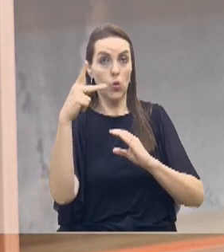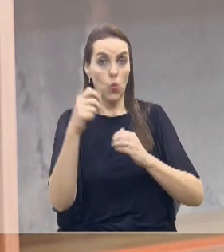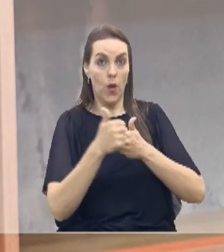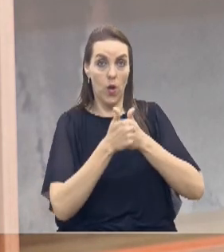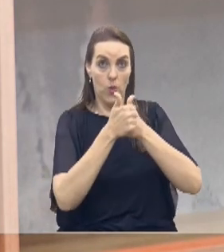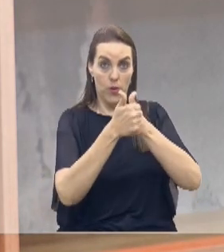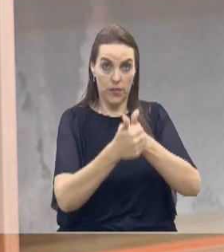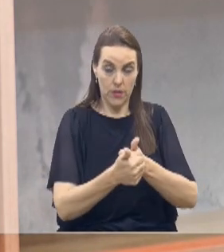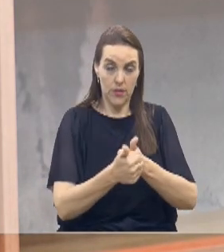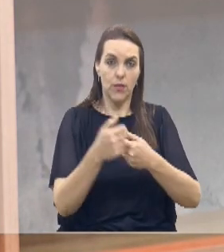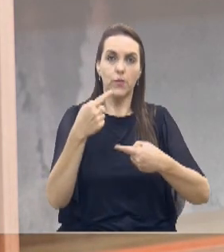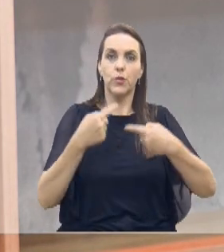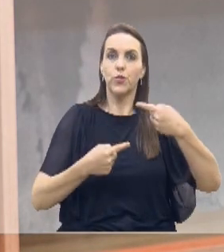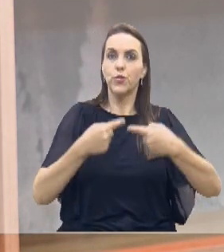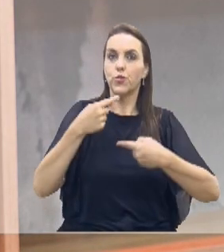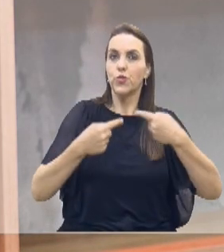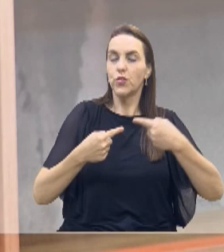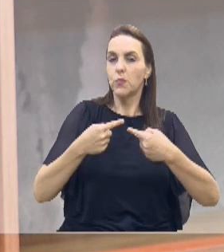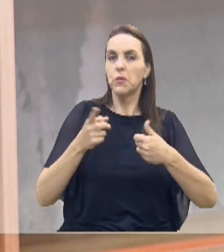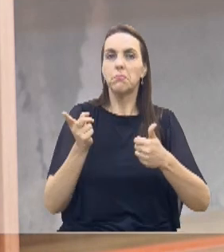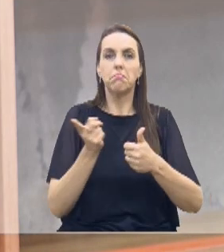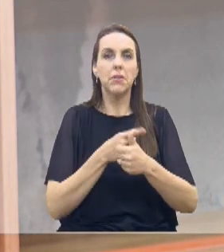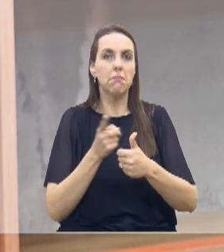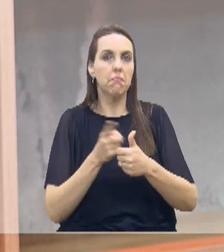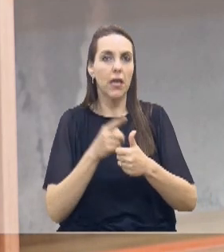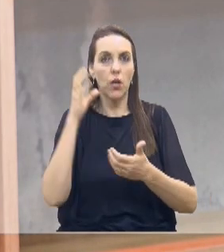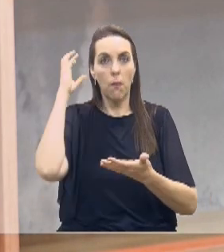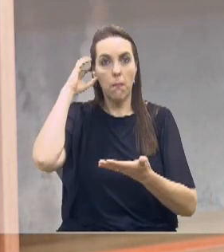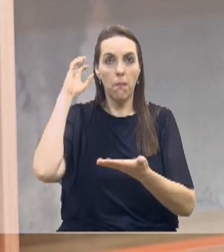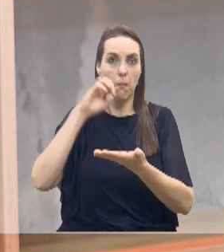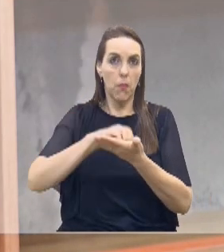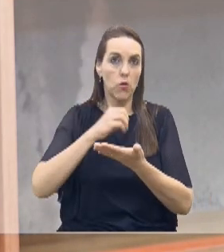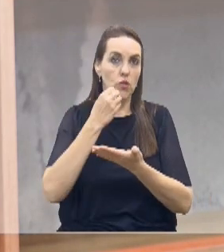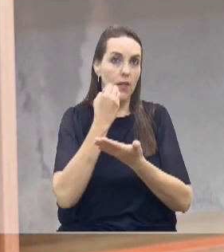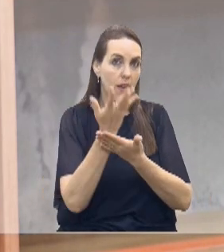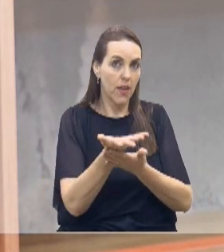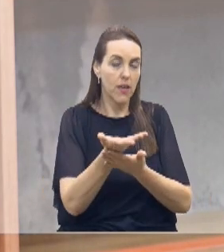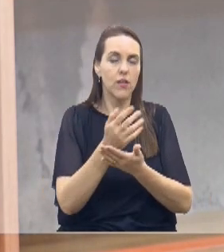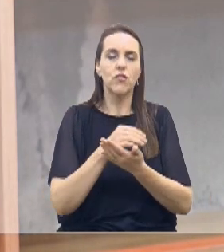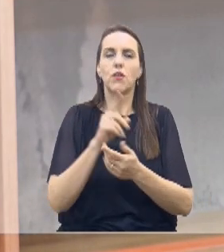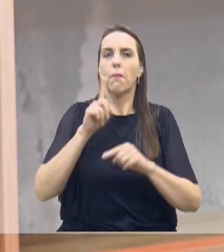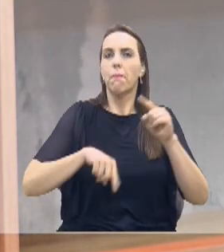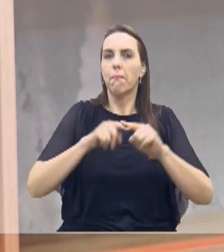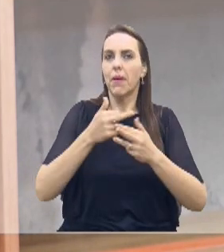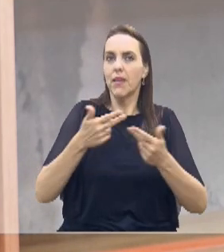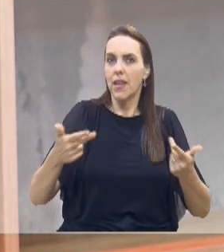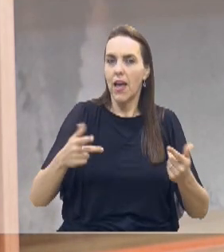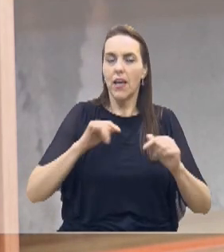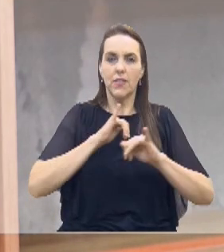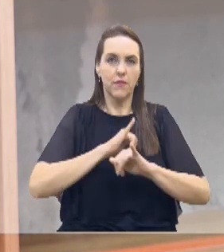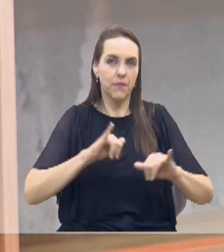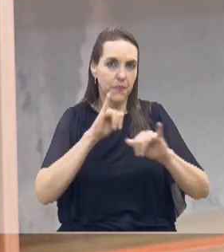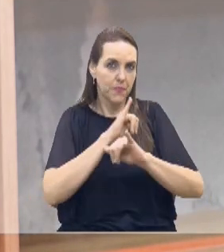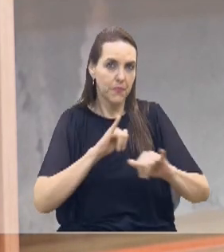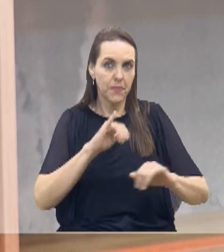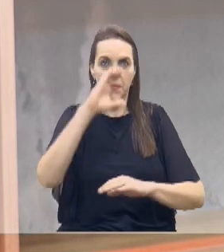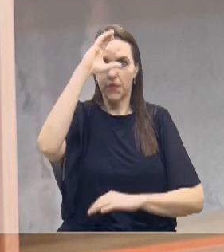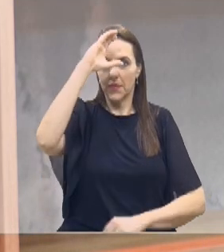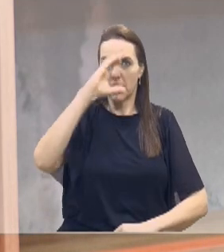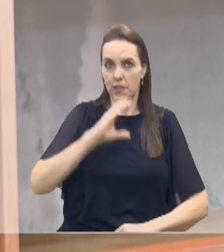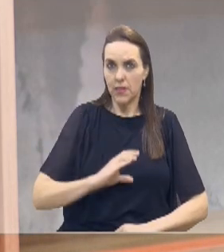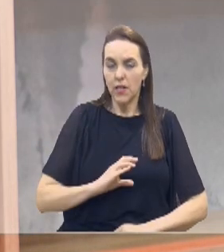de discutirmos, primeiro, podcasts, materiais informativos para o cidadão,